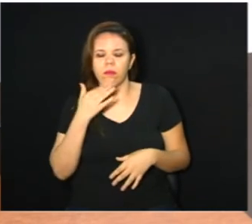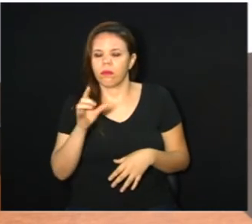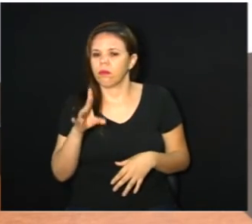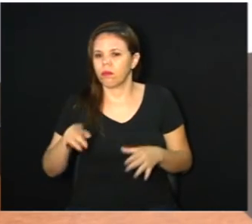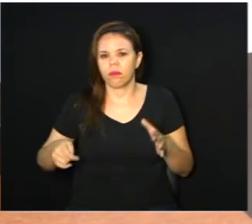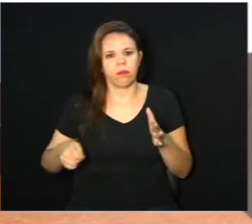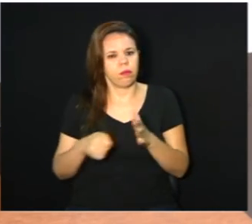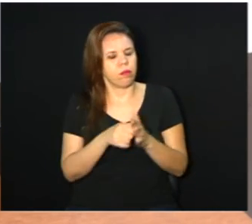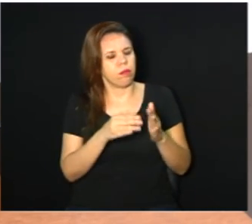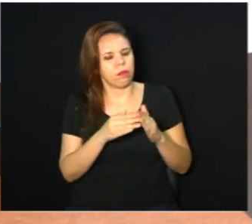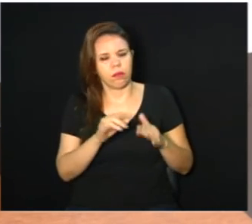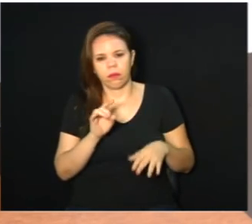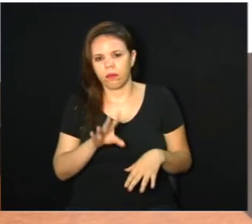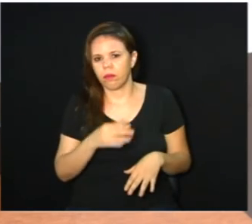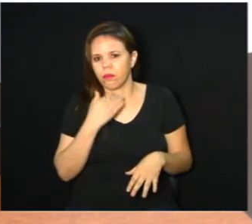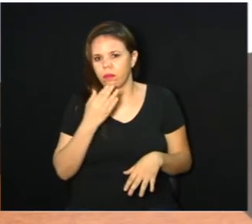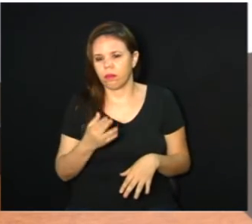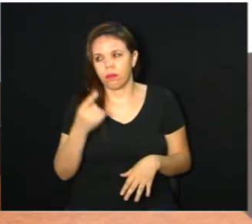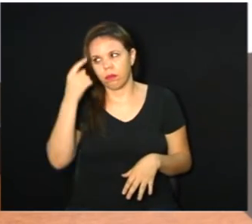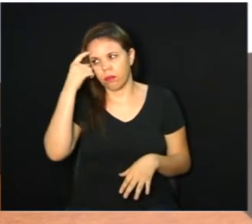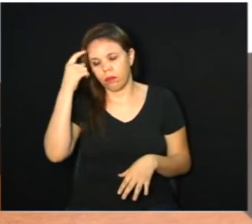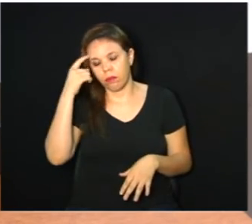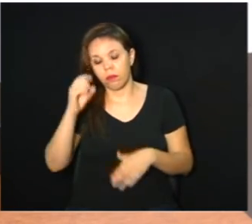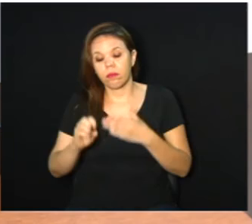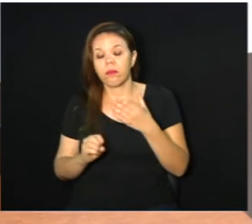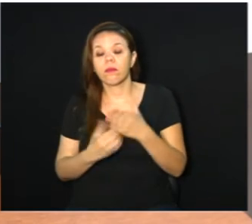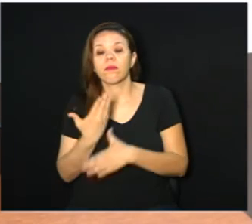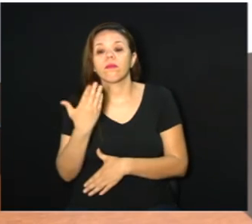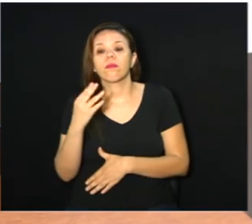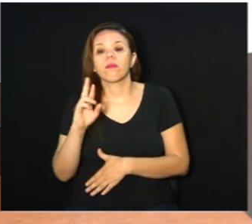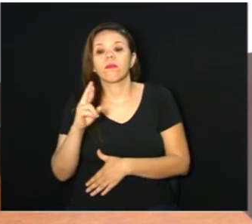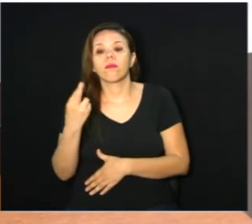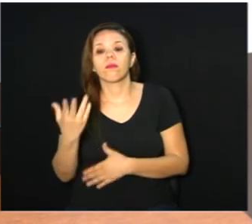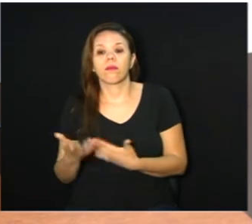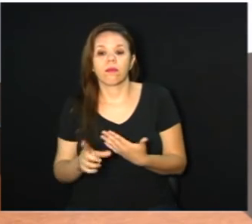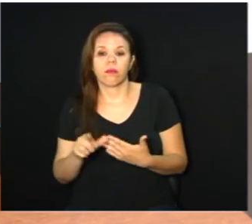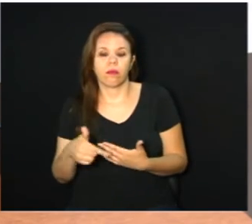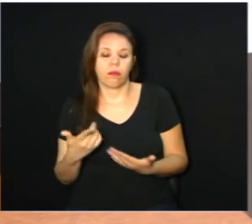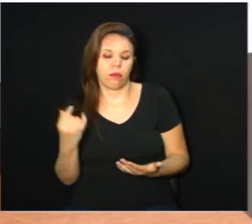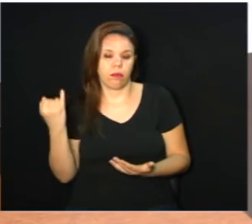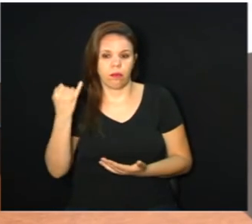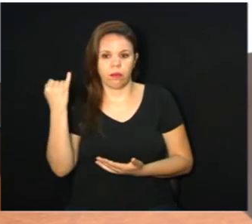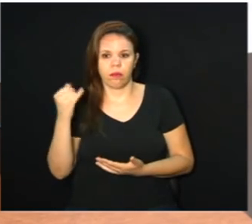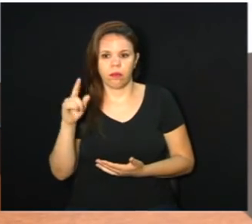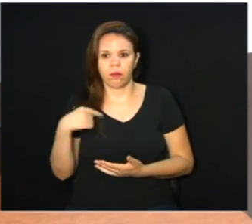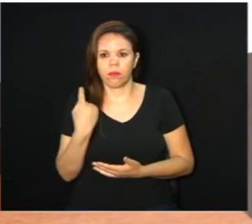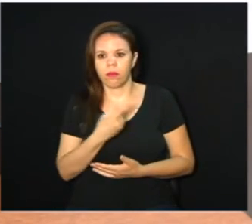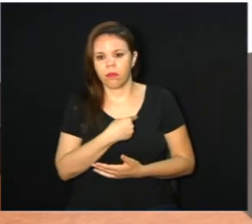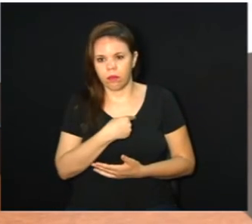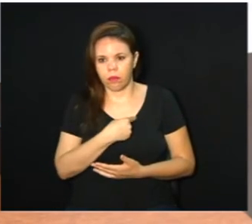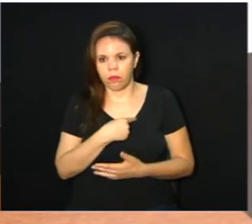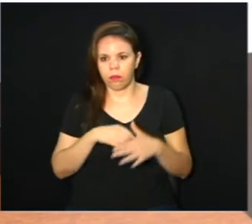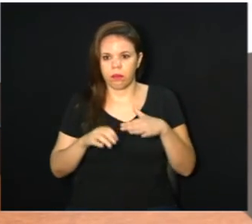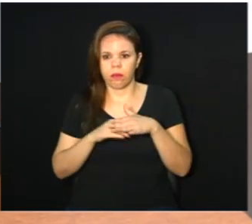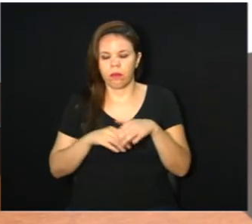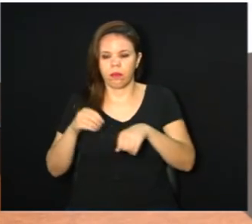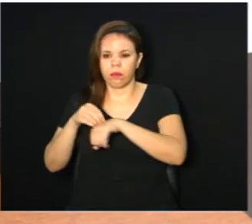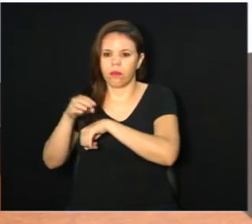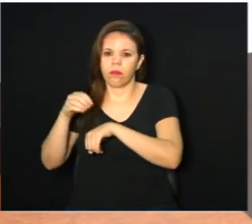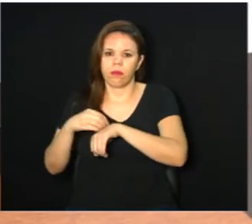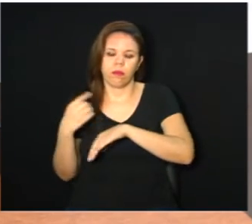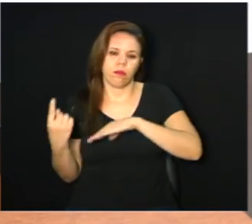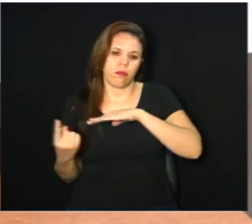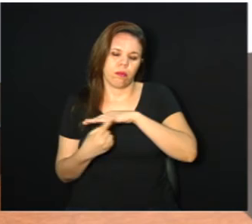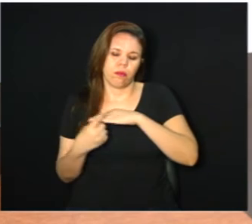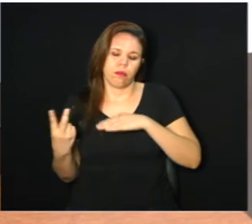da nossa casa sem pensar nas consequências. Então, isso é muito importante. É isso que nós, como empresa, tentamos levar para o nosso consumidor,